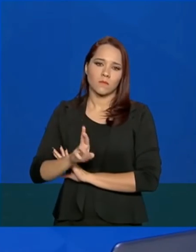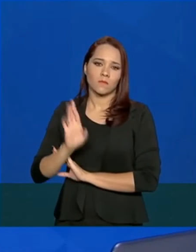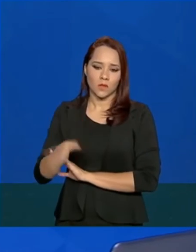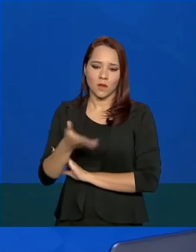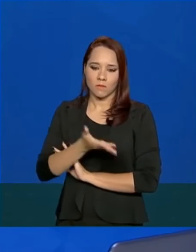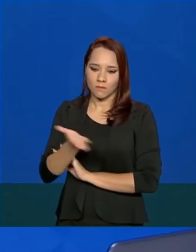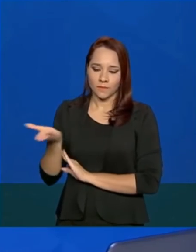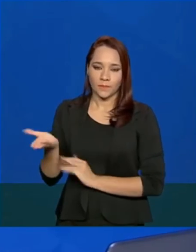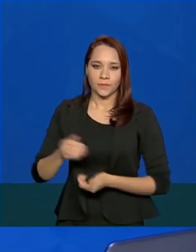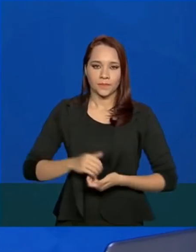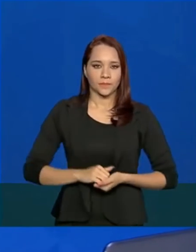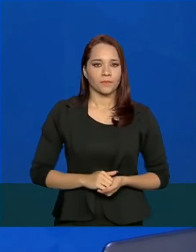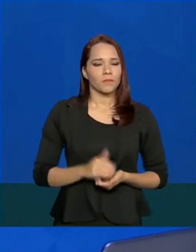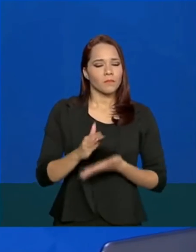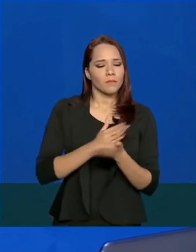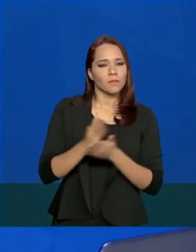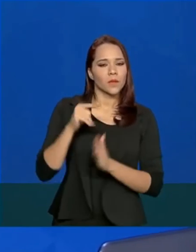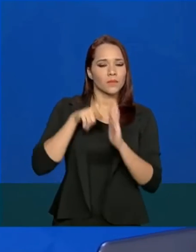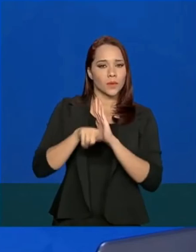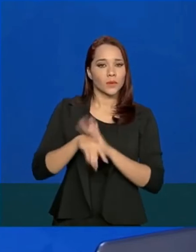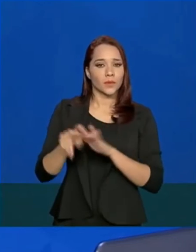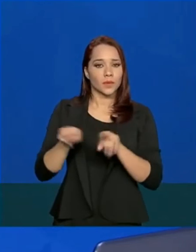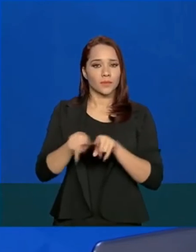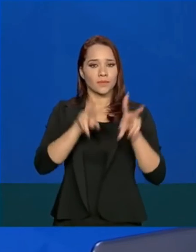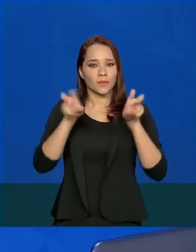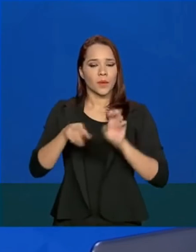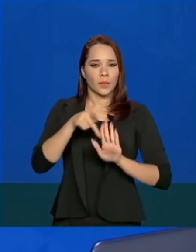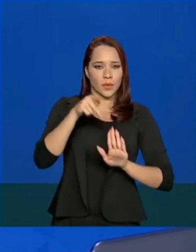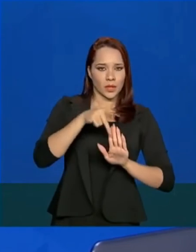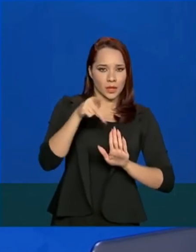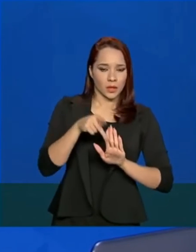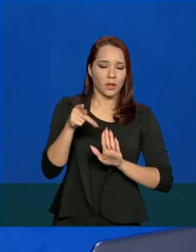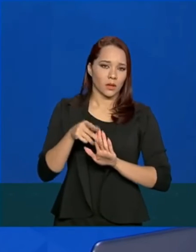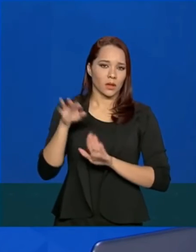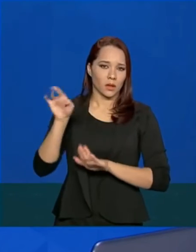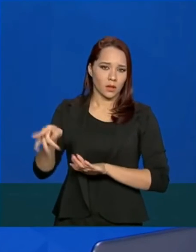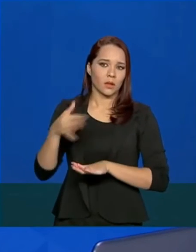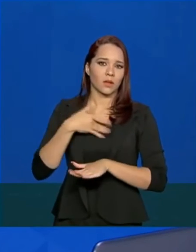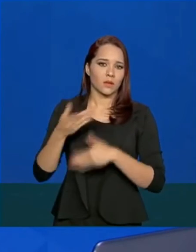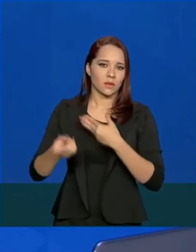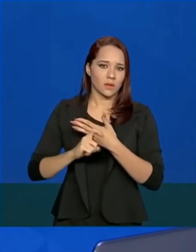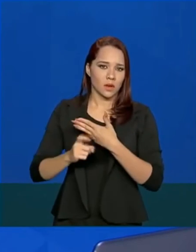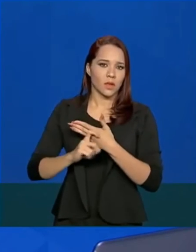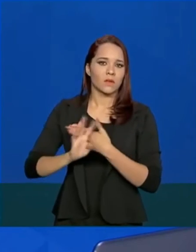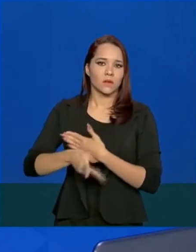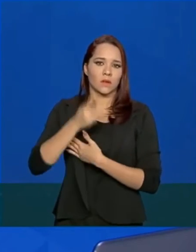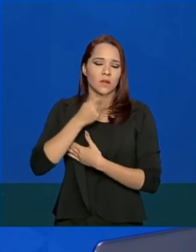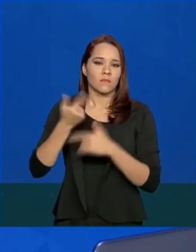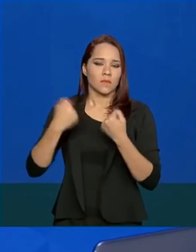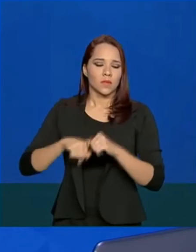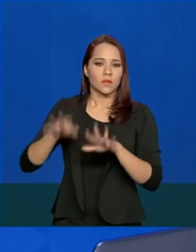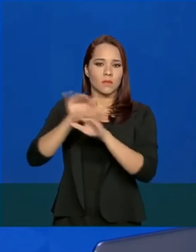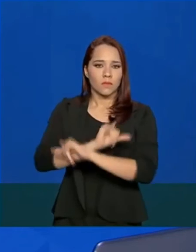dos senhores. Algumas perguntas também sobre a portaria, que o secretário Elcio já mencionou, que deve ser